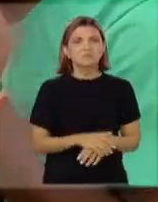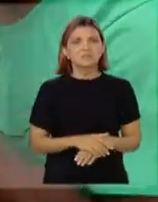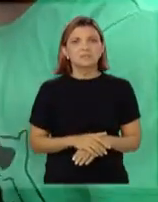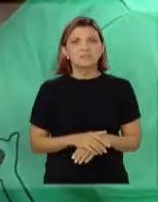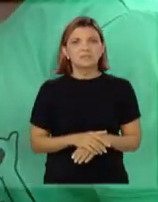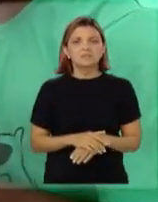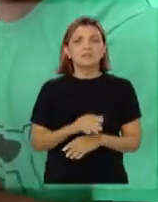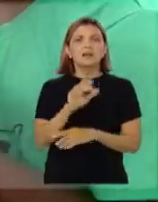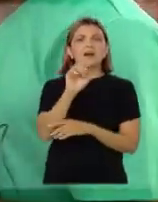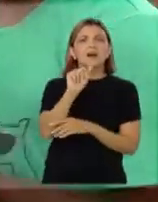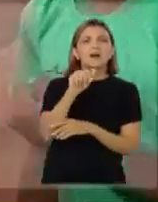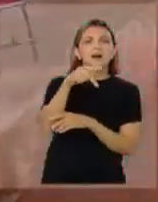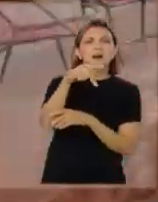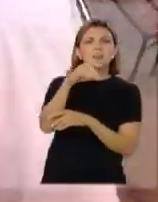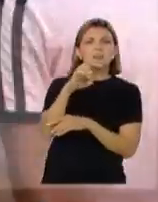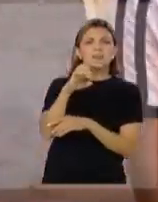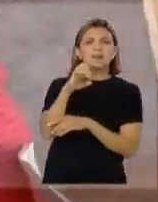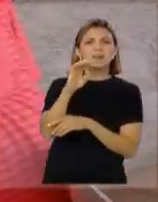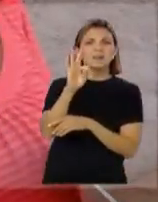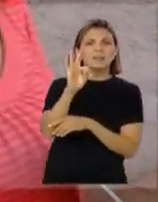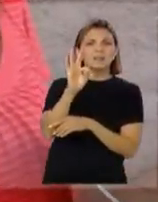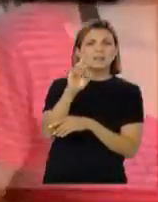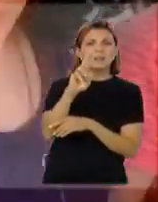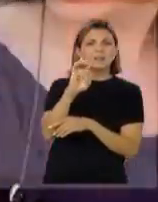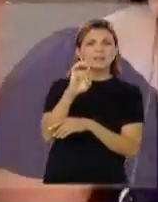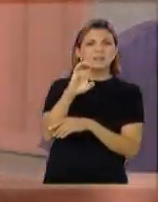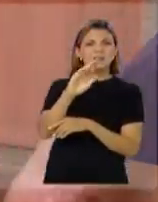inteligente e muito apetrechada. Vixe!